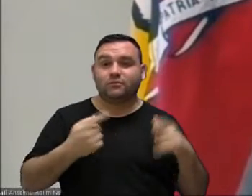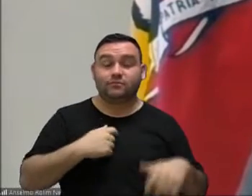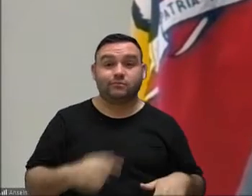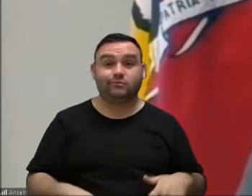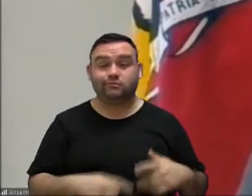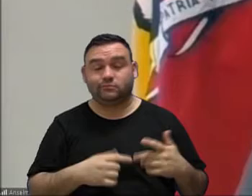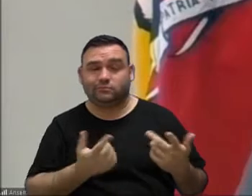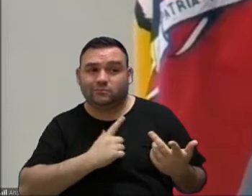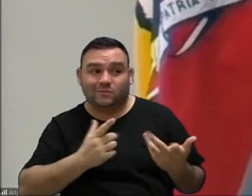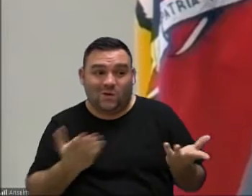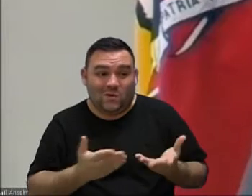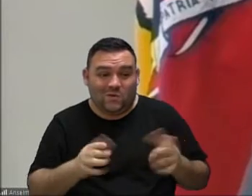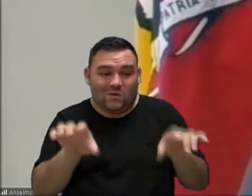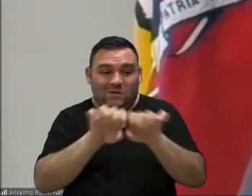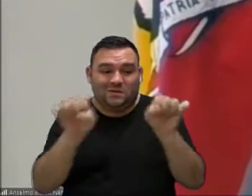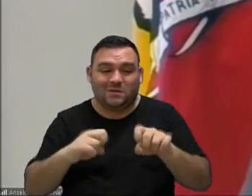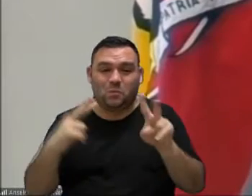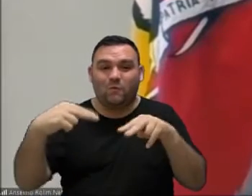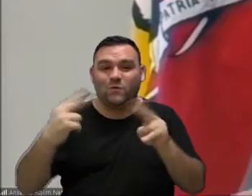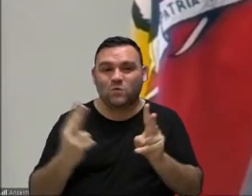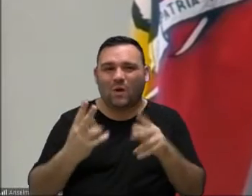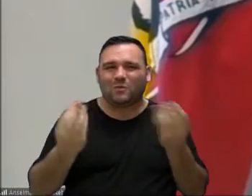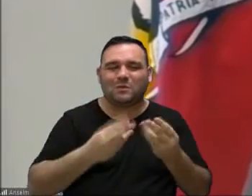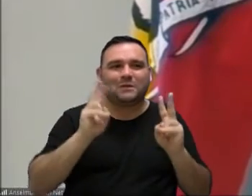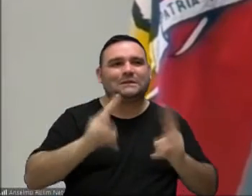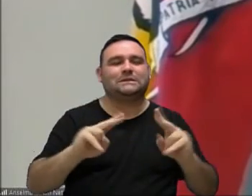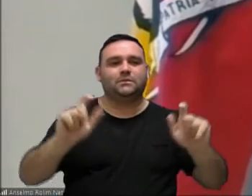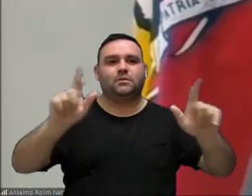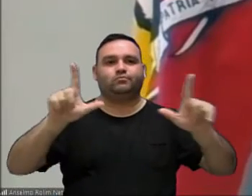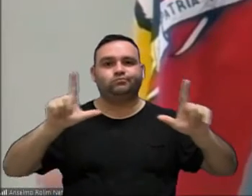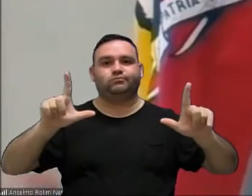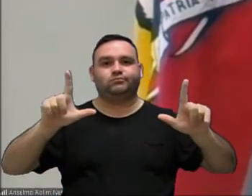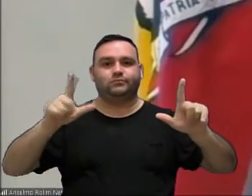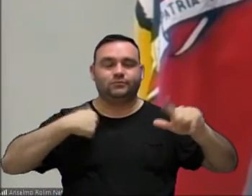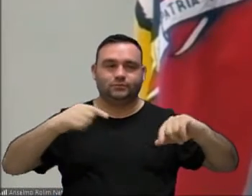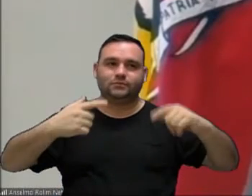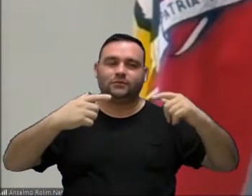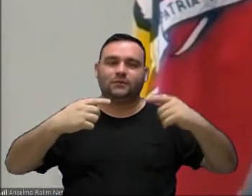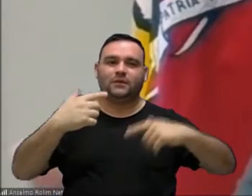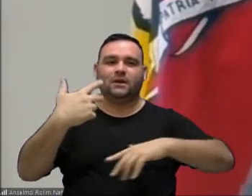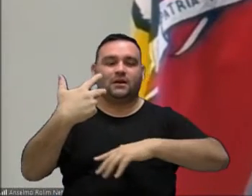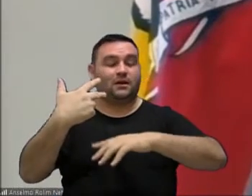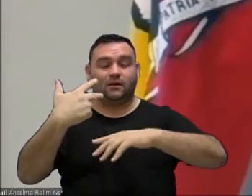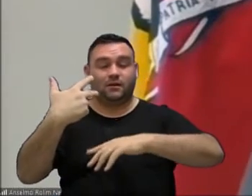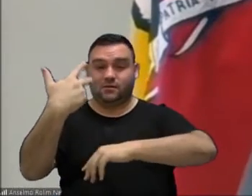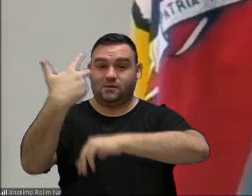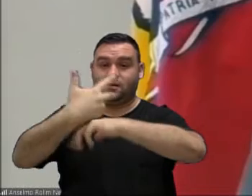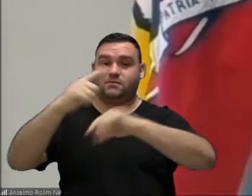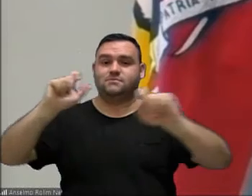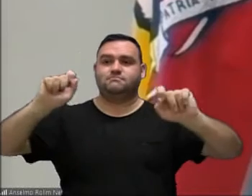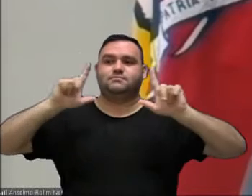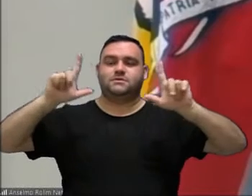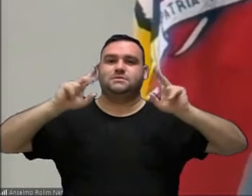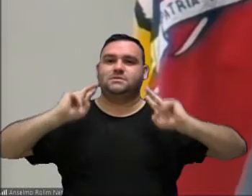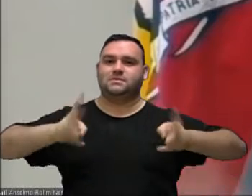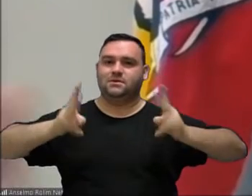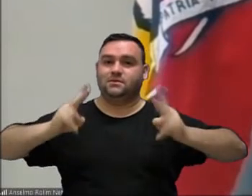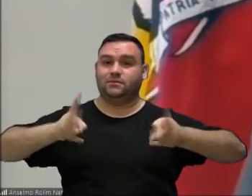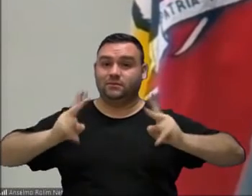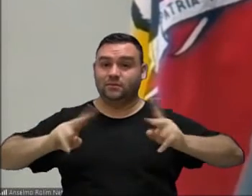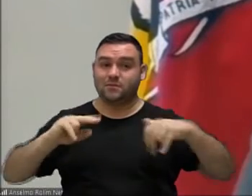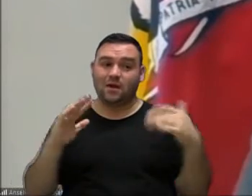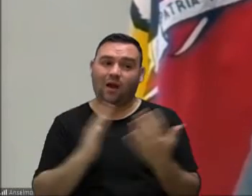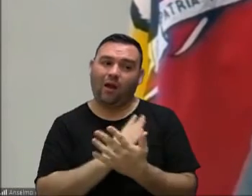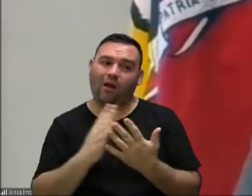como agora nesse sistema digital fica o tempo todo focado a câmera a câmera na cara da gente quando